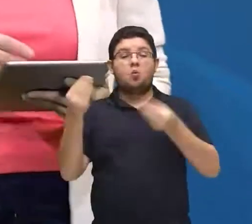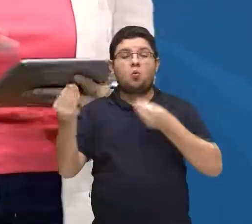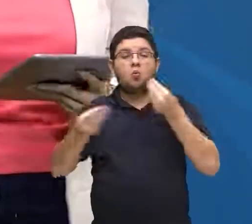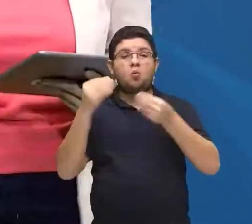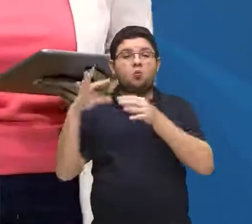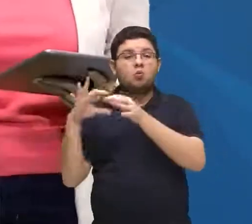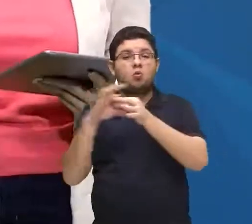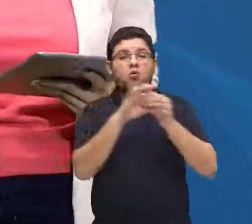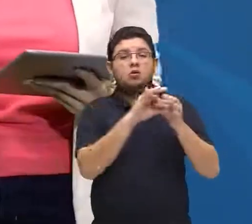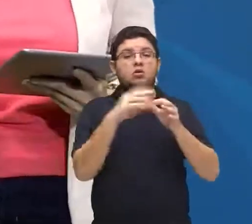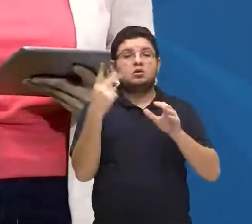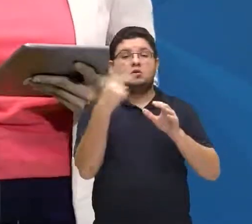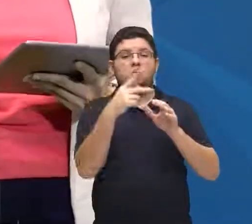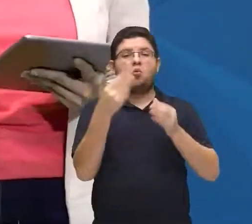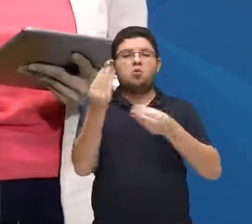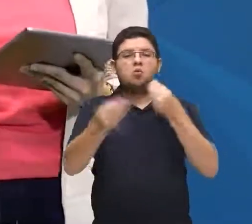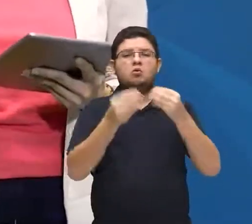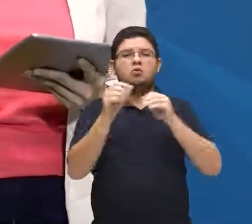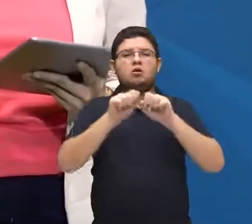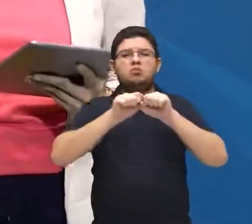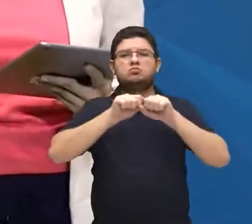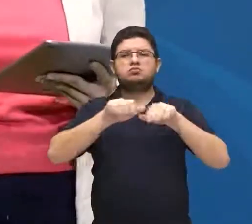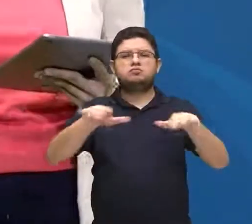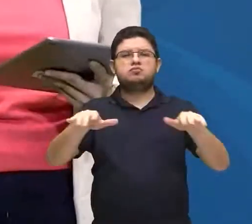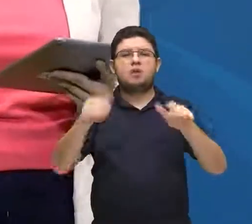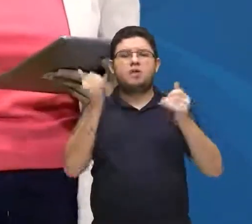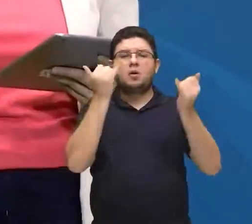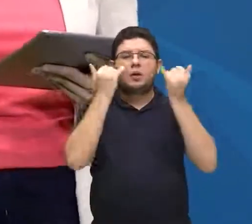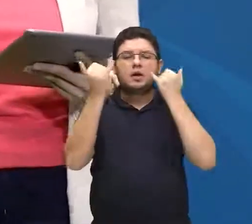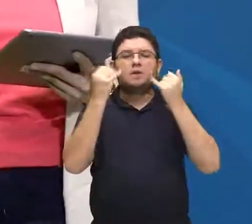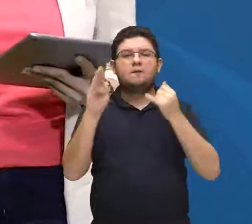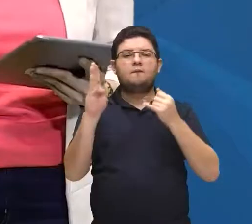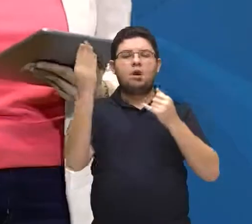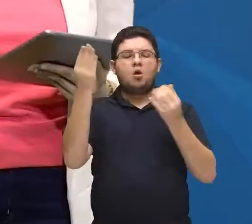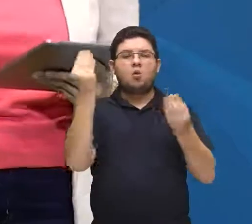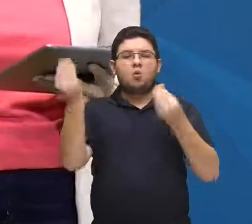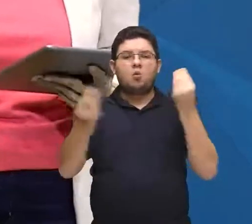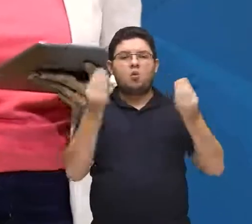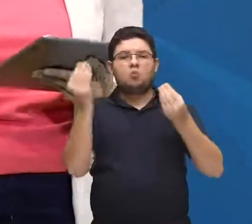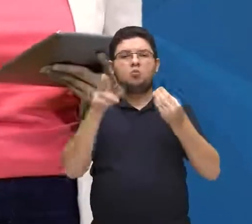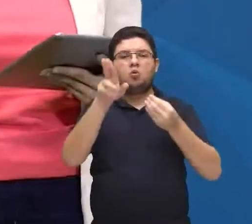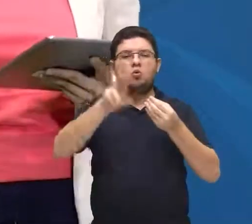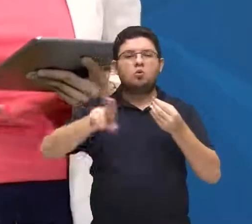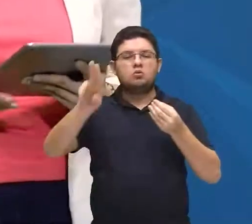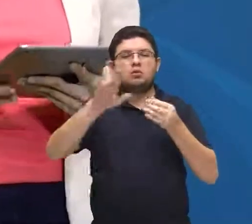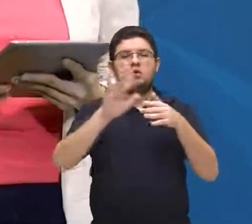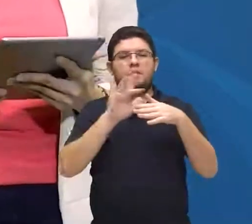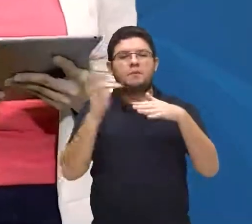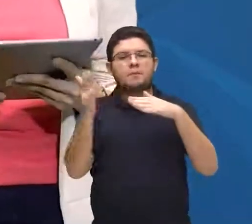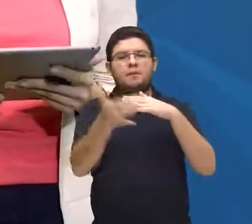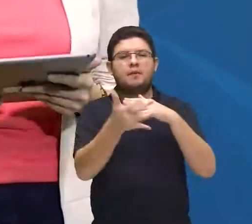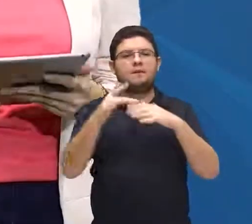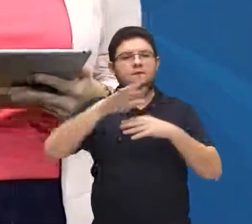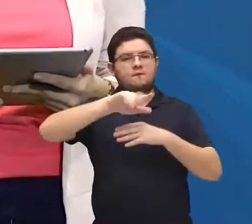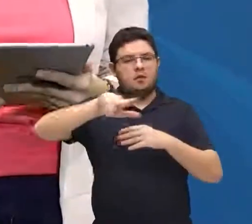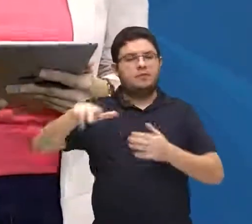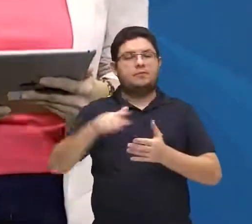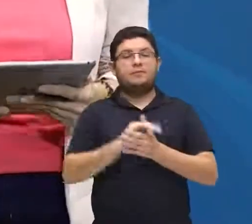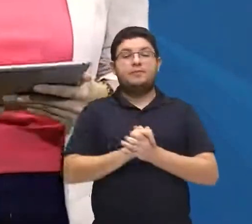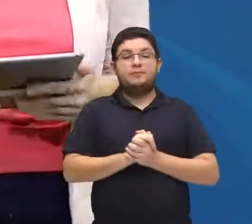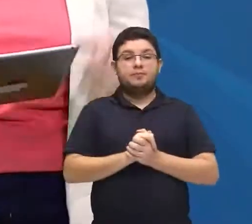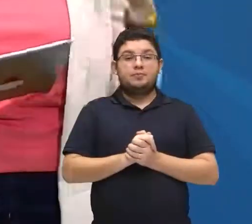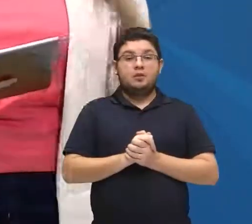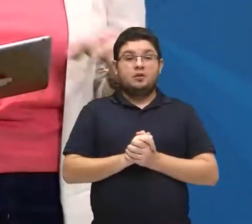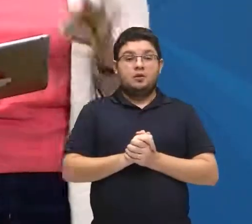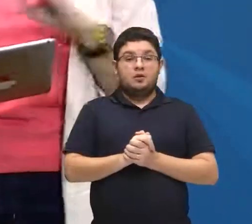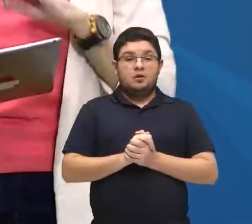de viralizar informações falsas através dos conteúdos, né? Das ferramentas e das plataformas digitais, tá bom? Então,